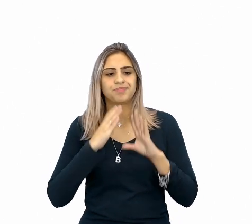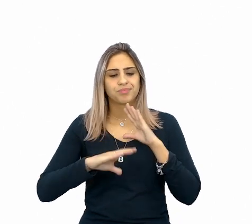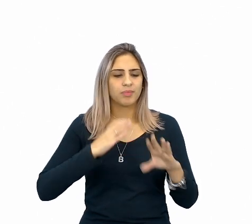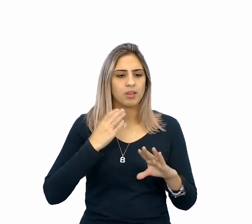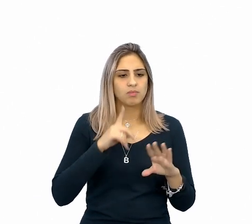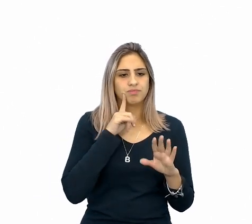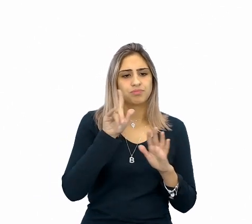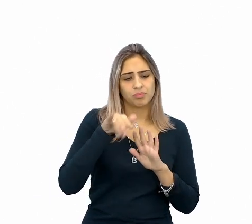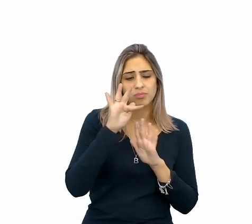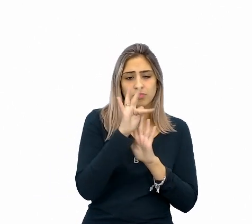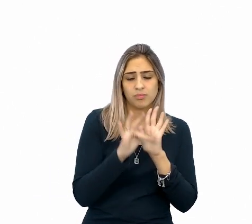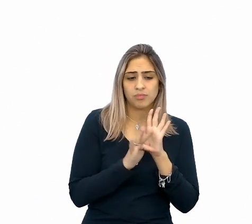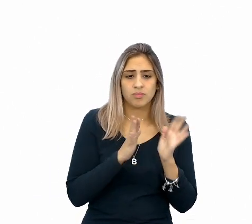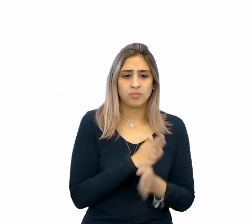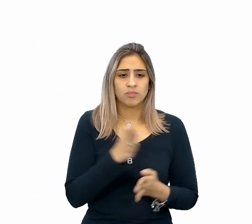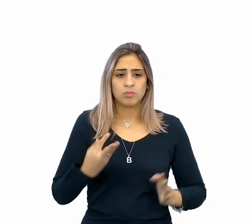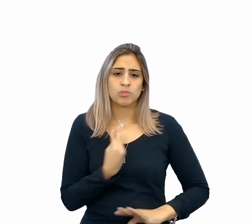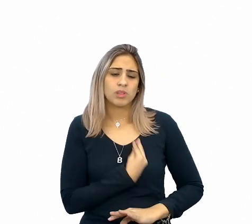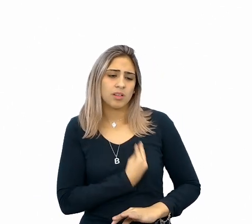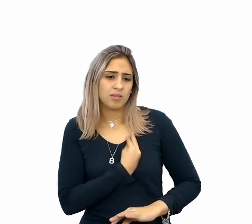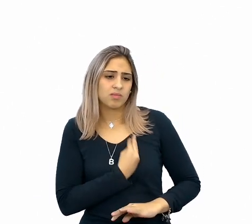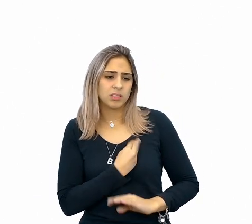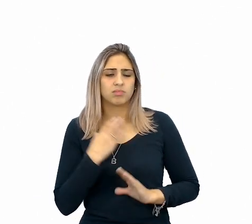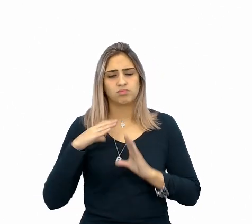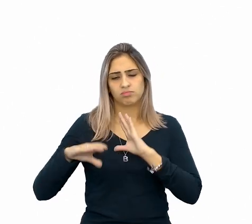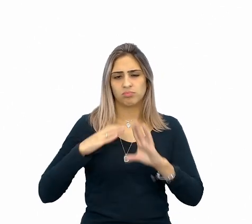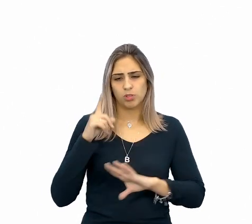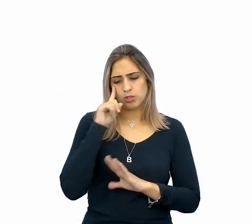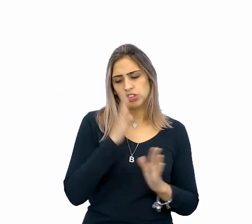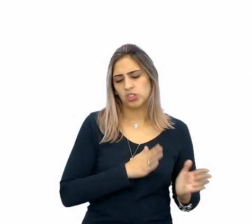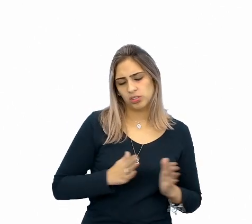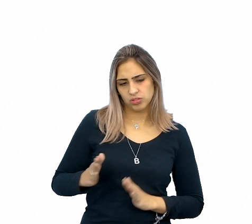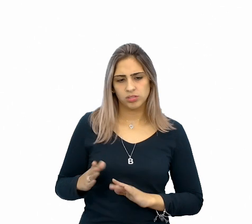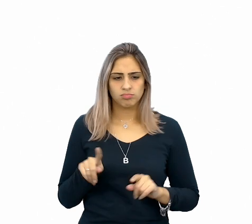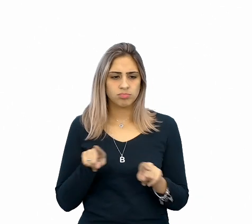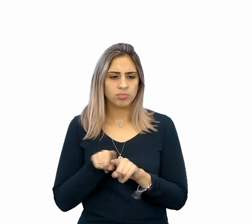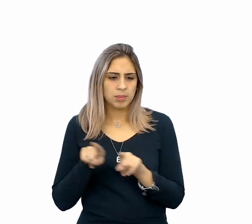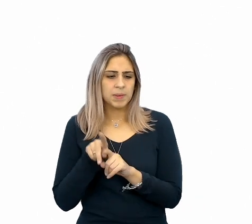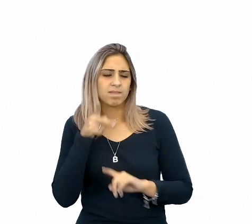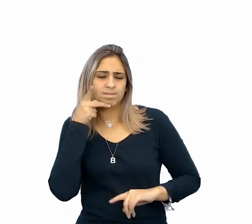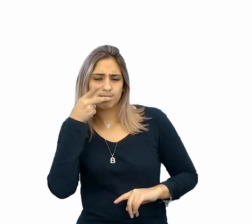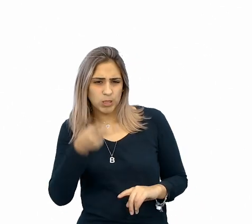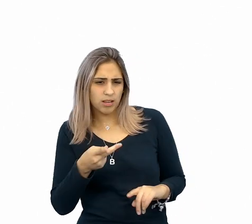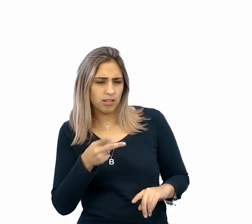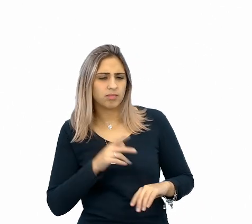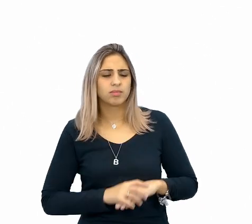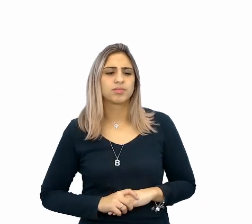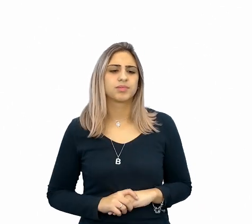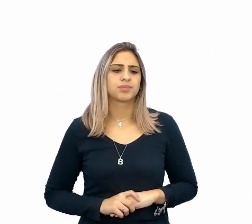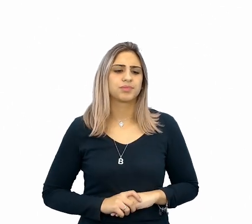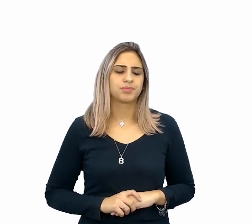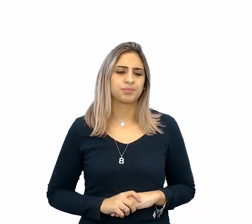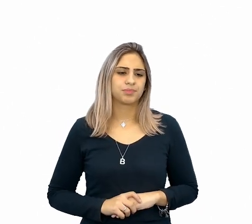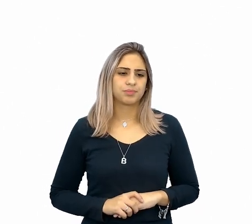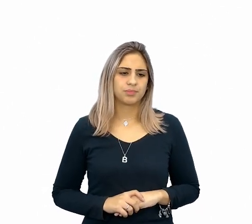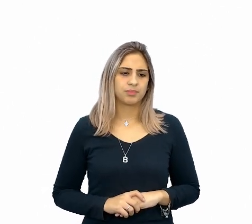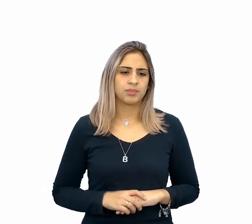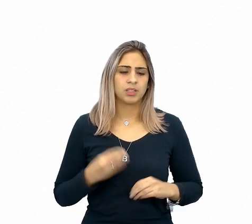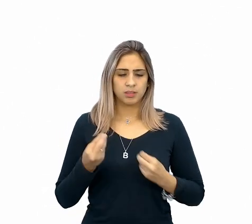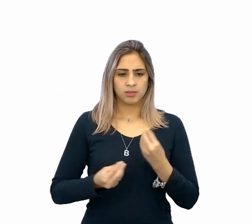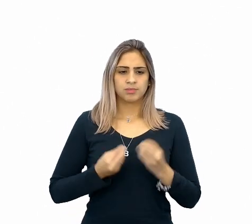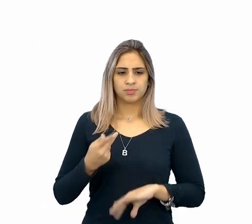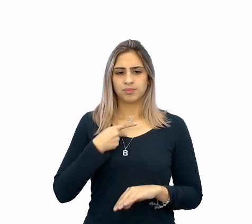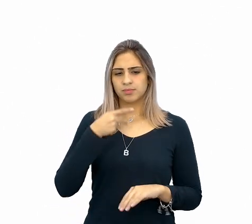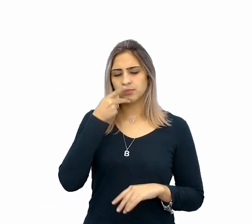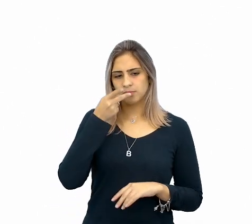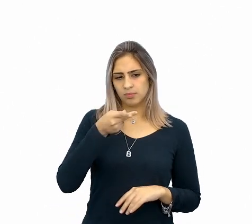são textos do campo da vida cotidiana. E vale destacar que, como eu disse,